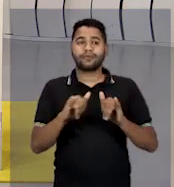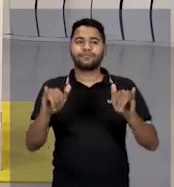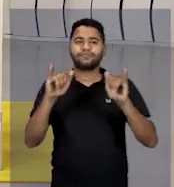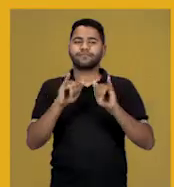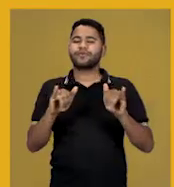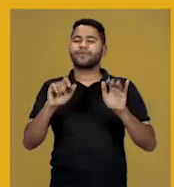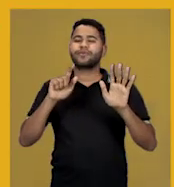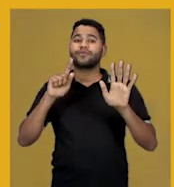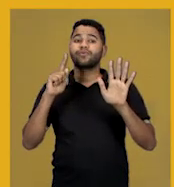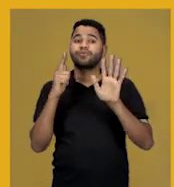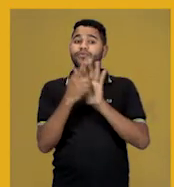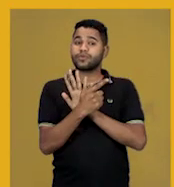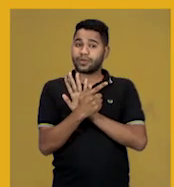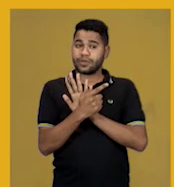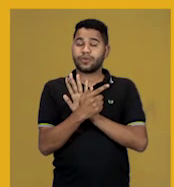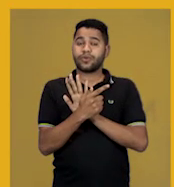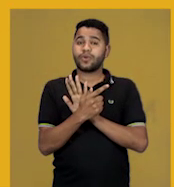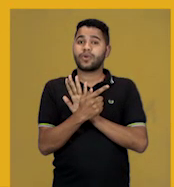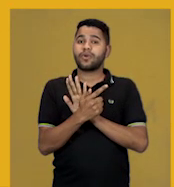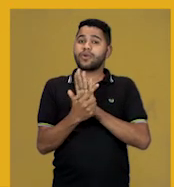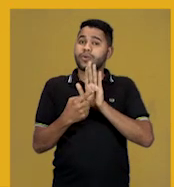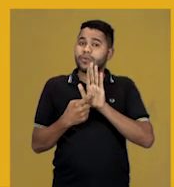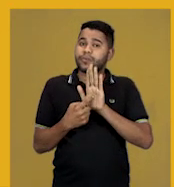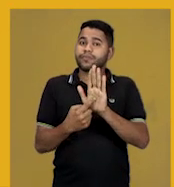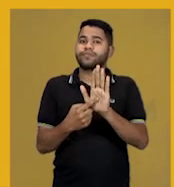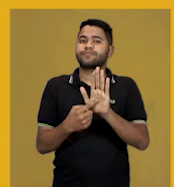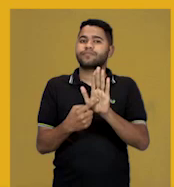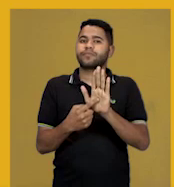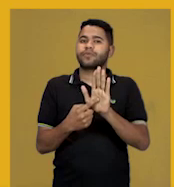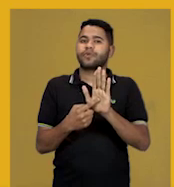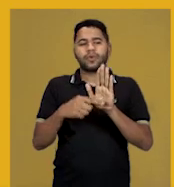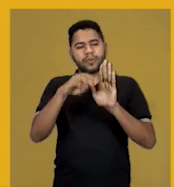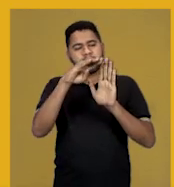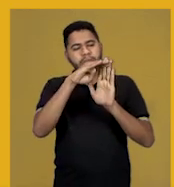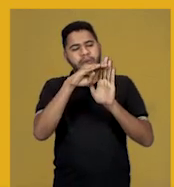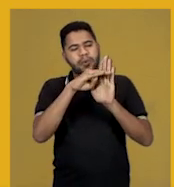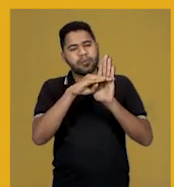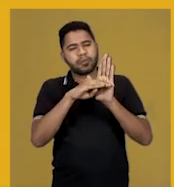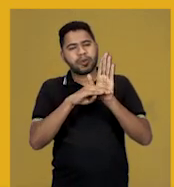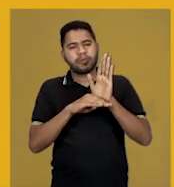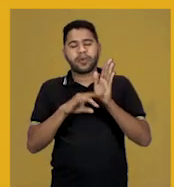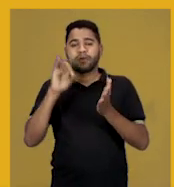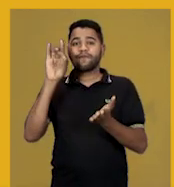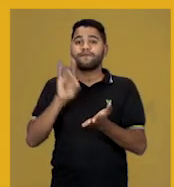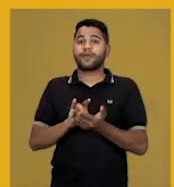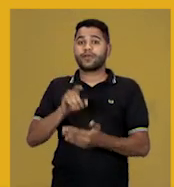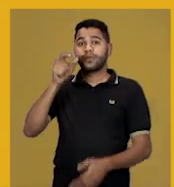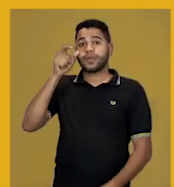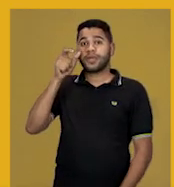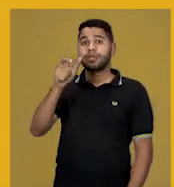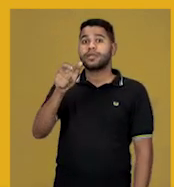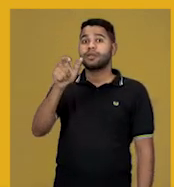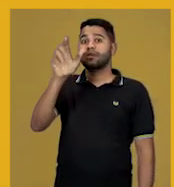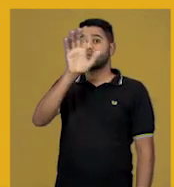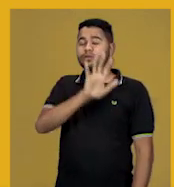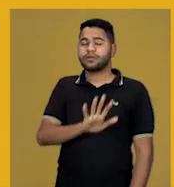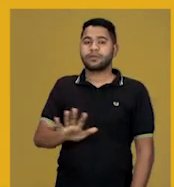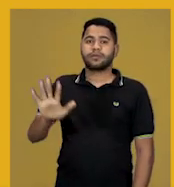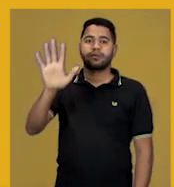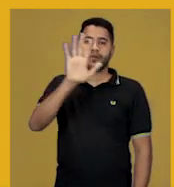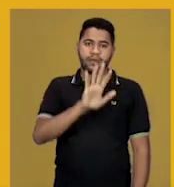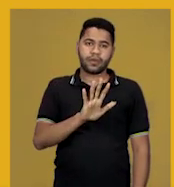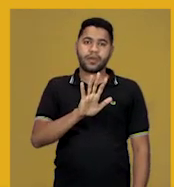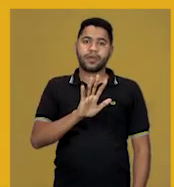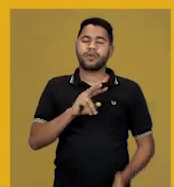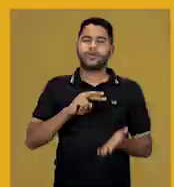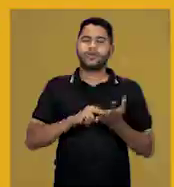um gênero que vai apresentar um registro de fatos de interesse geral.